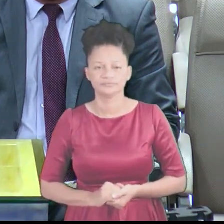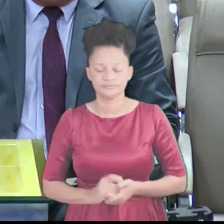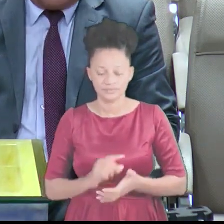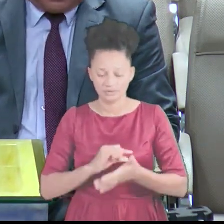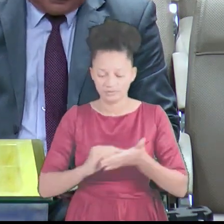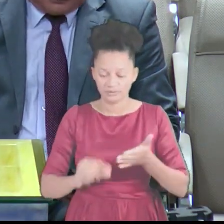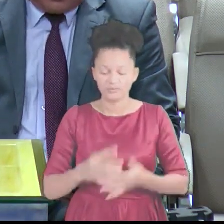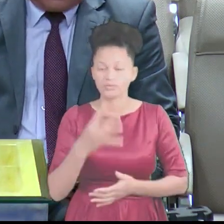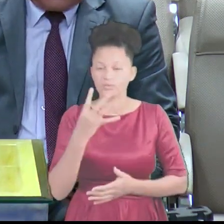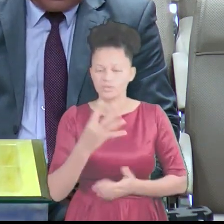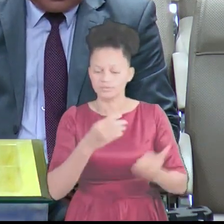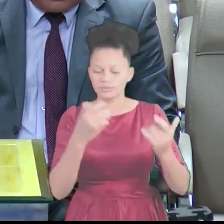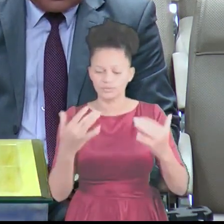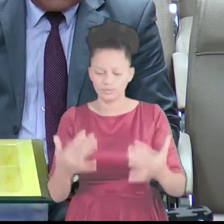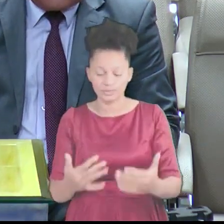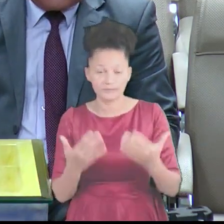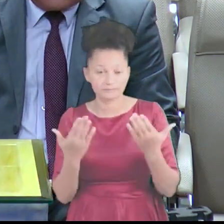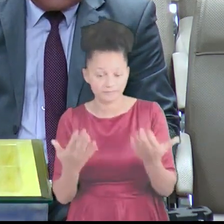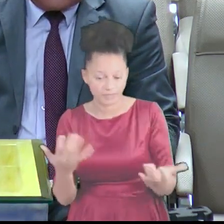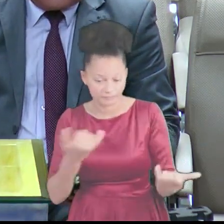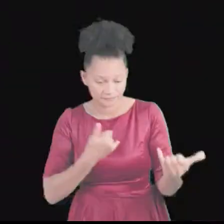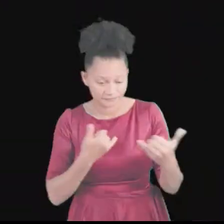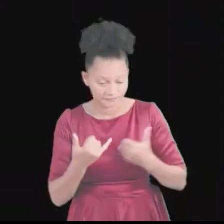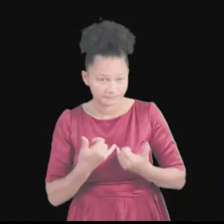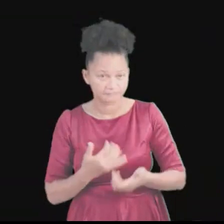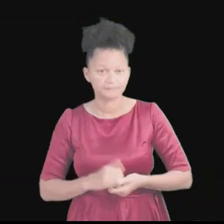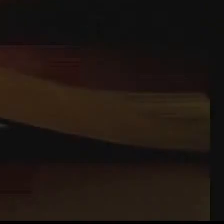Versículo 4 diz: então me disse,